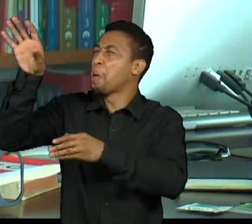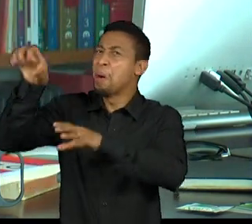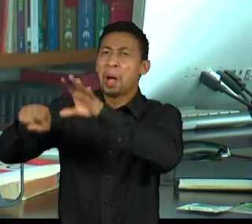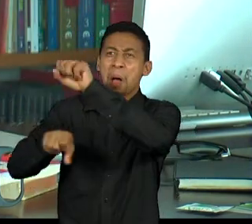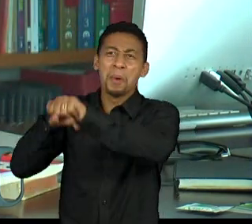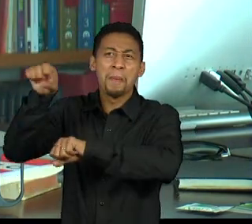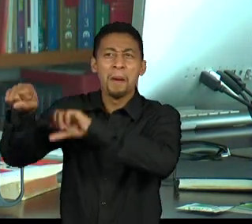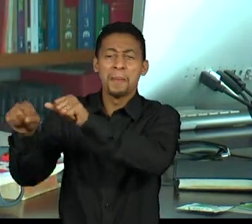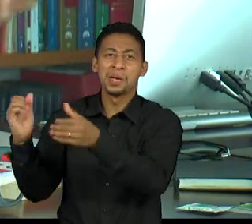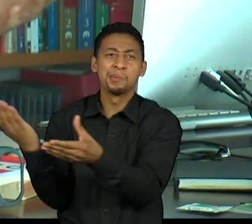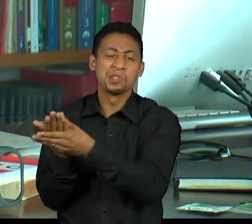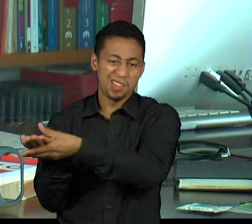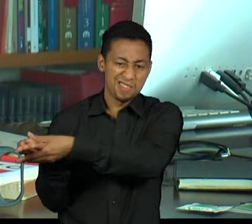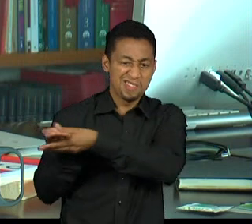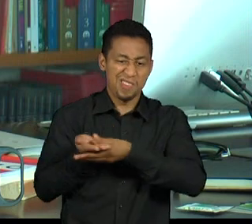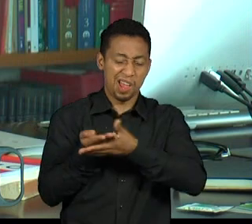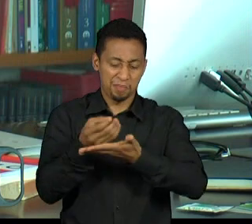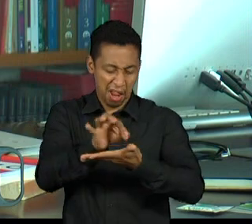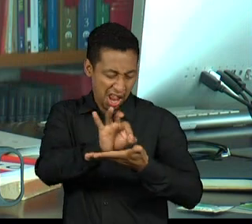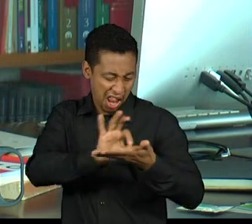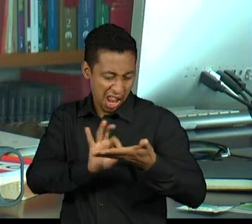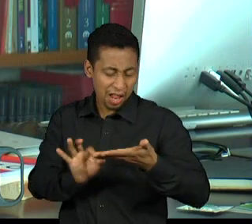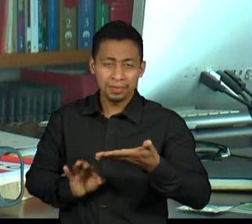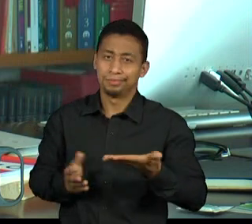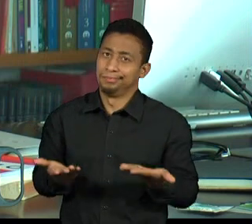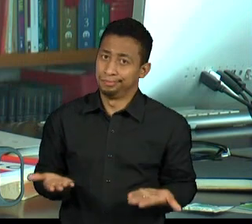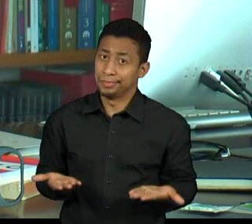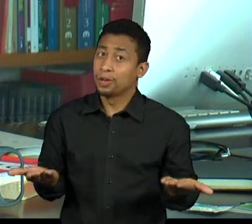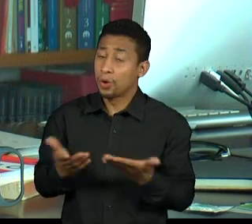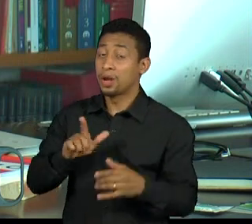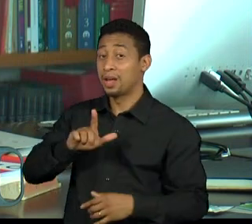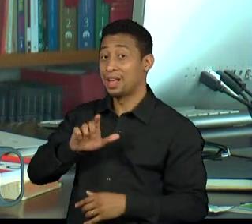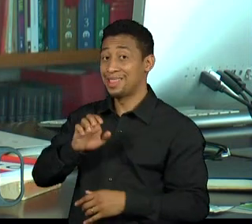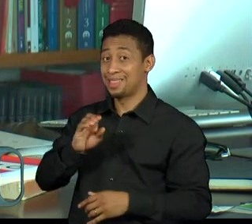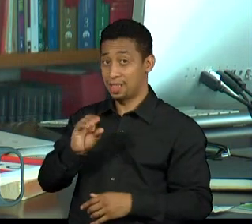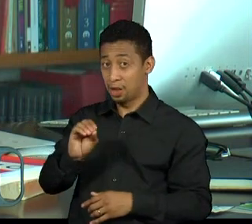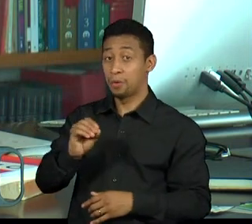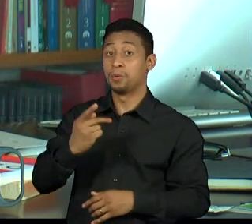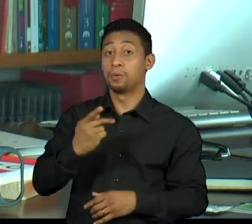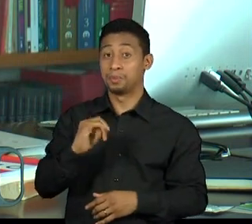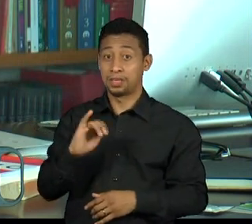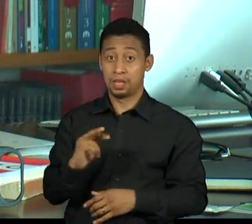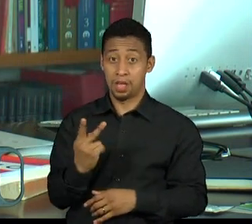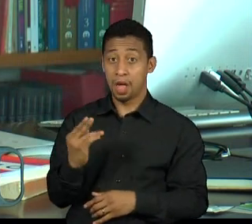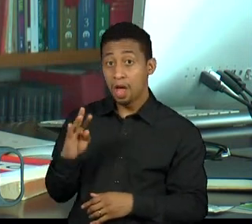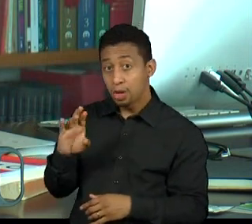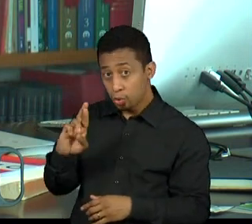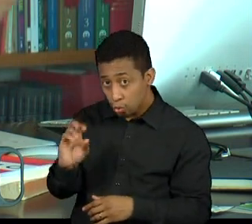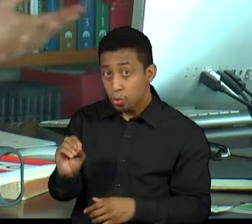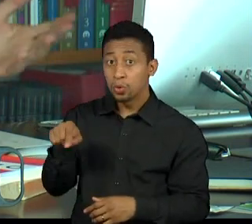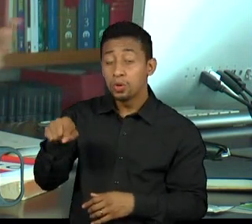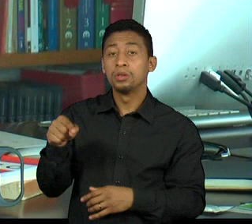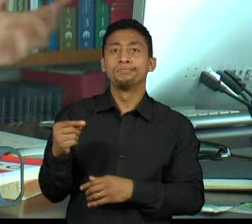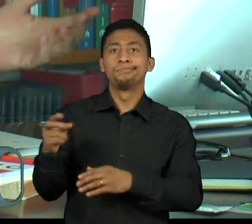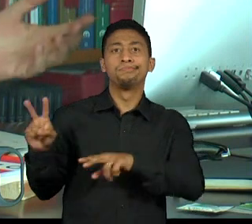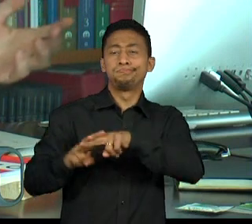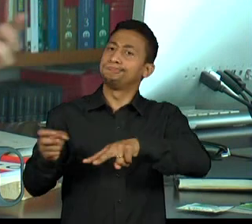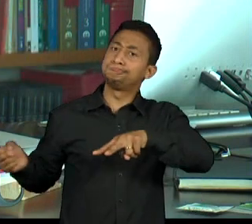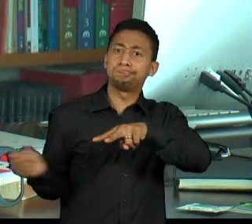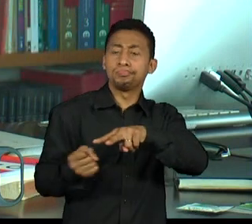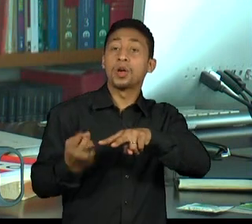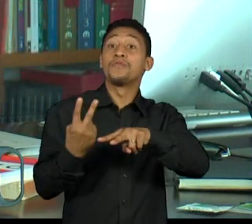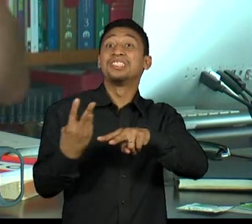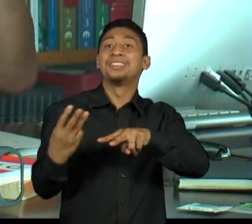que reduzisse. Agora nós temos o caso do Léo Pinheiro, que estava condenado a 23 anos ou reduzido para